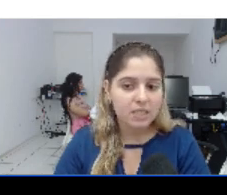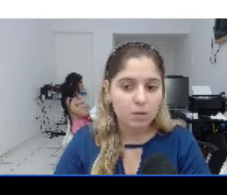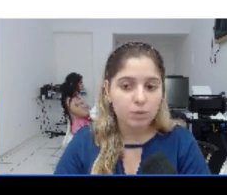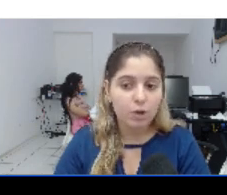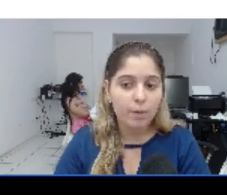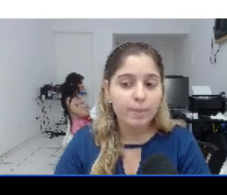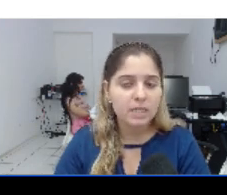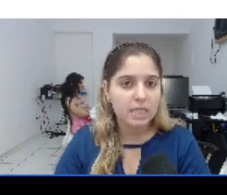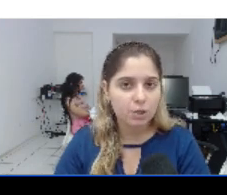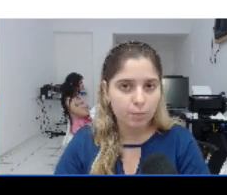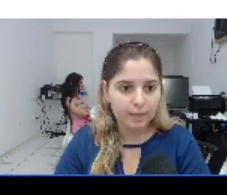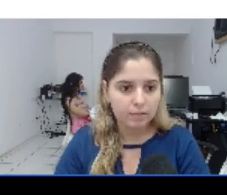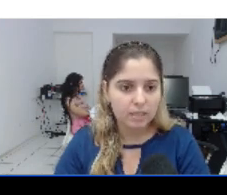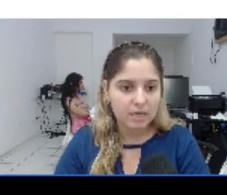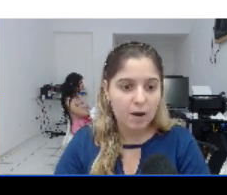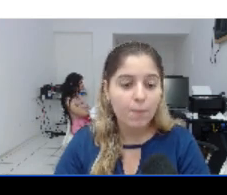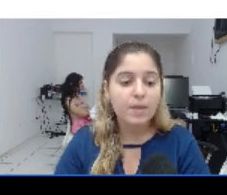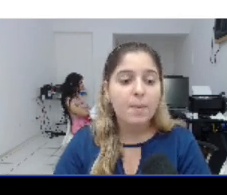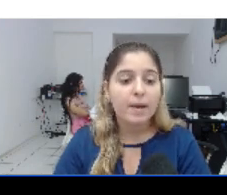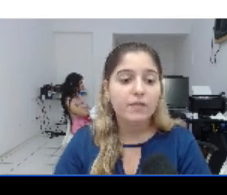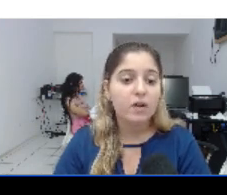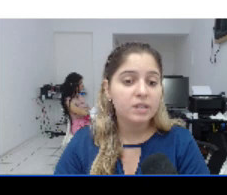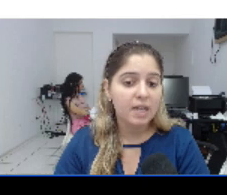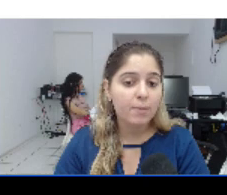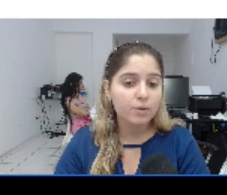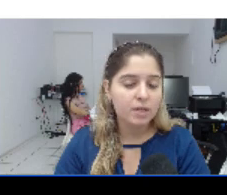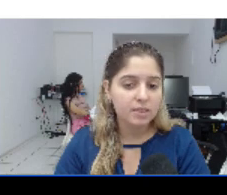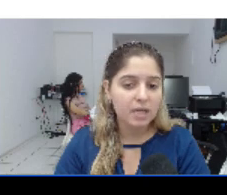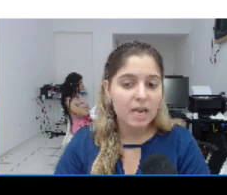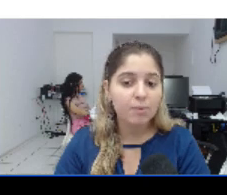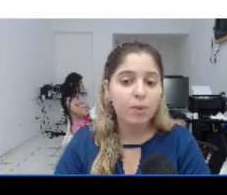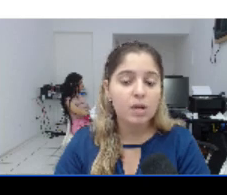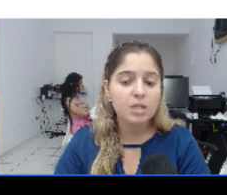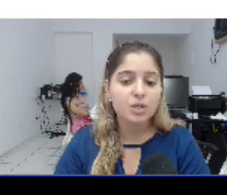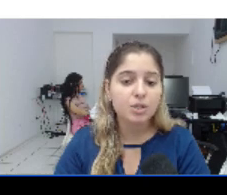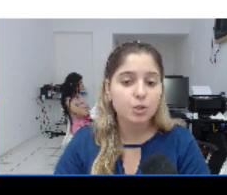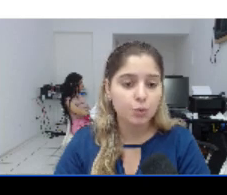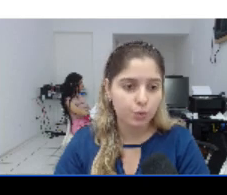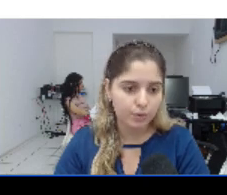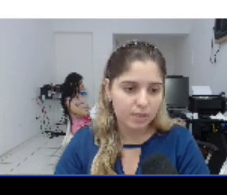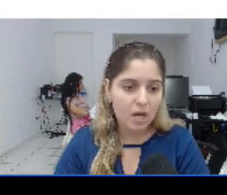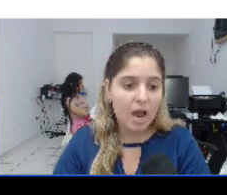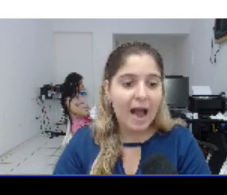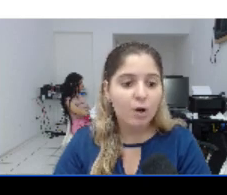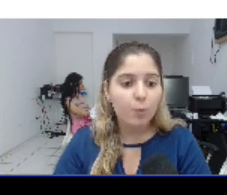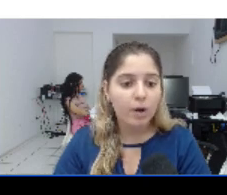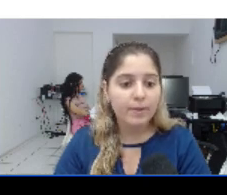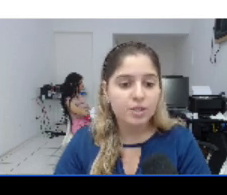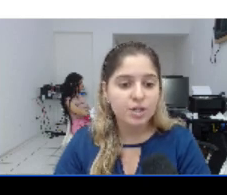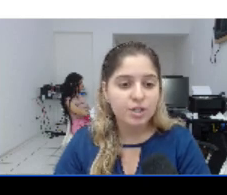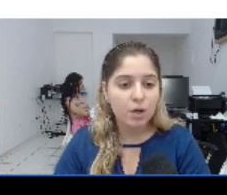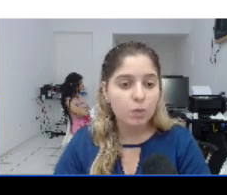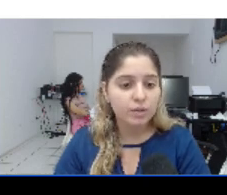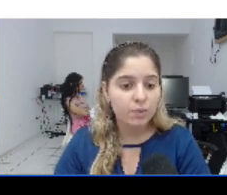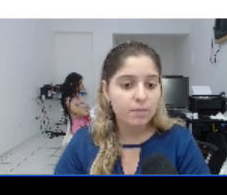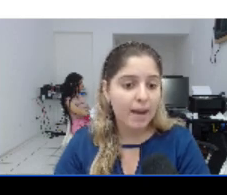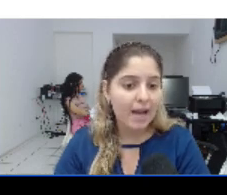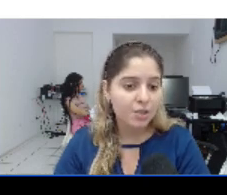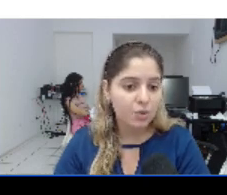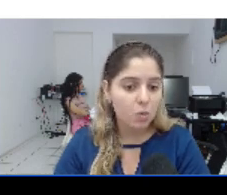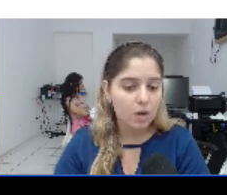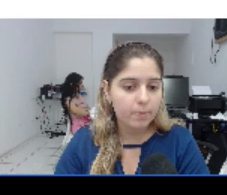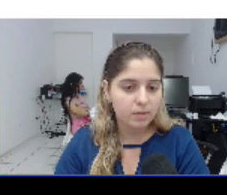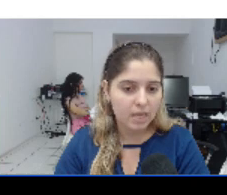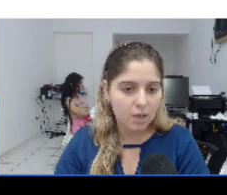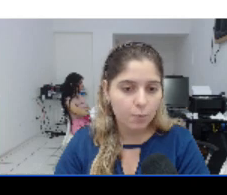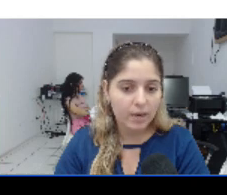ampliar pressão sobre o presidente do Banco Central para forçar a mudança em política de juros. A cúpula petista usa o